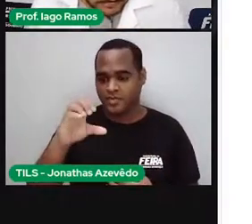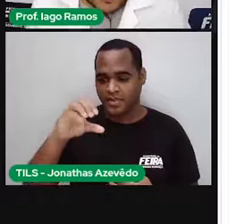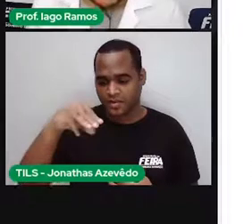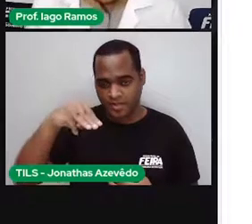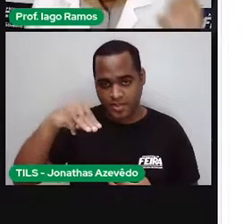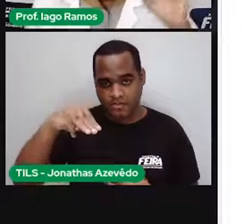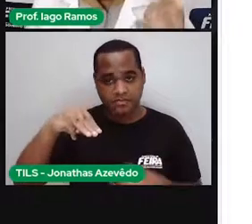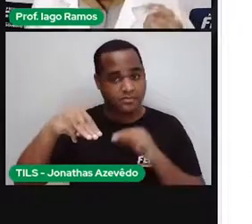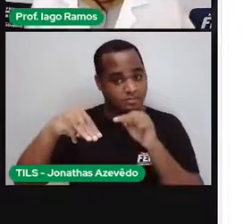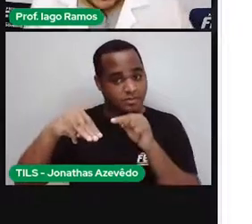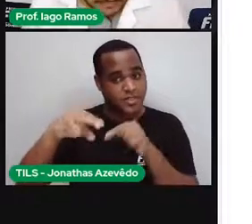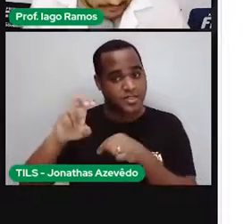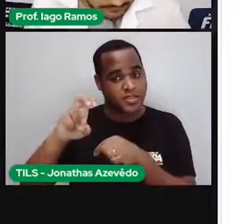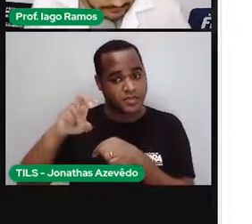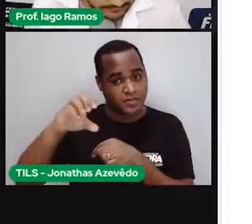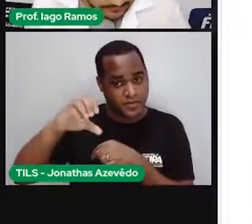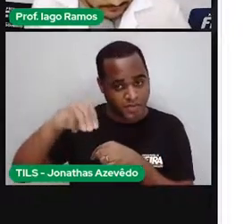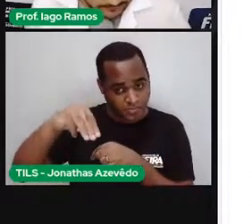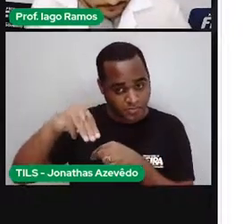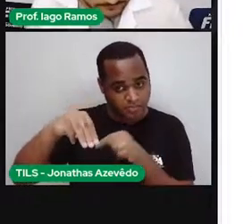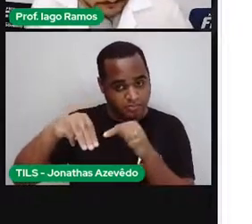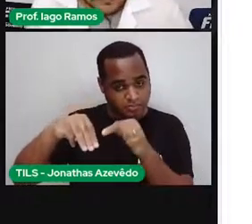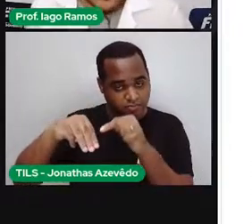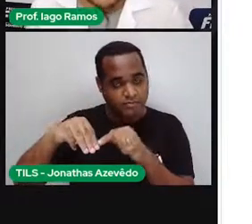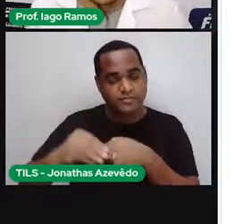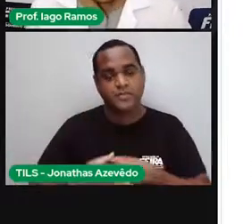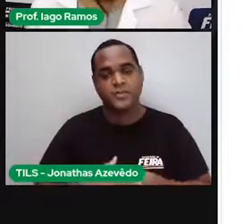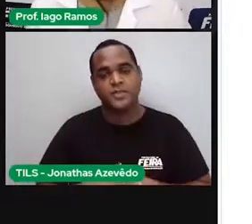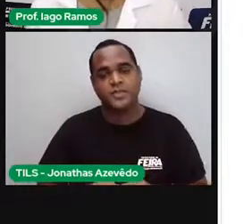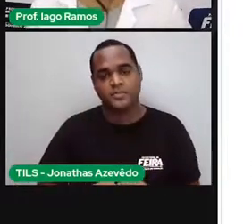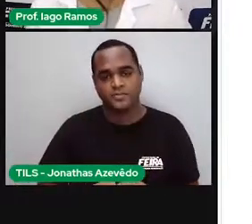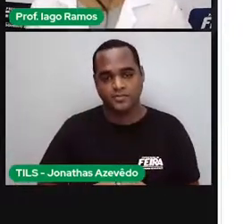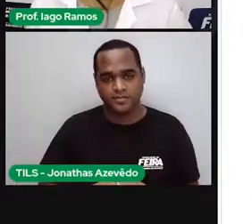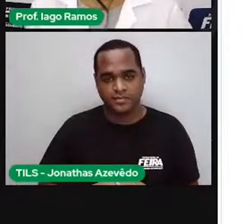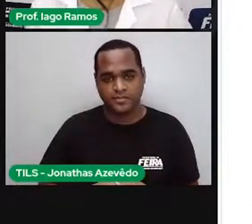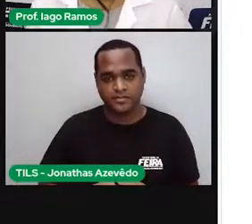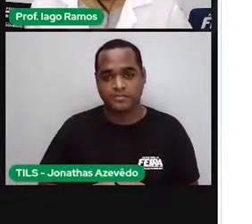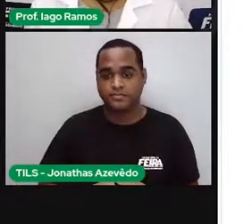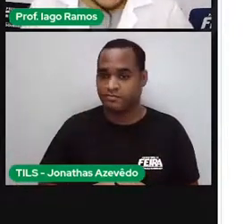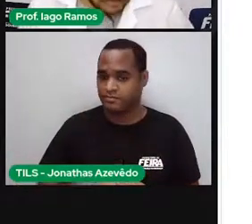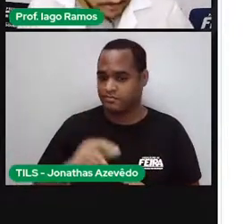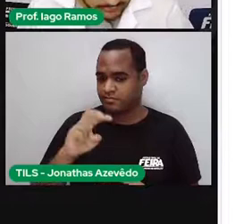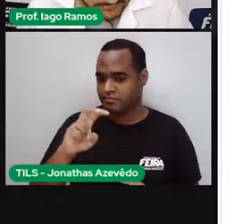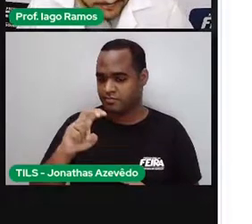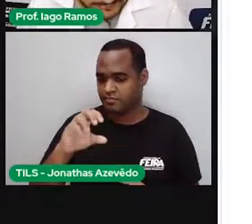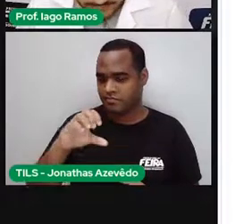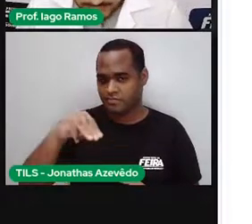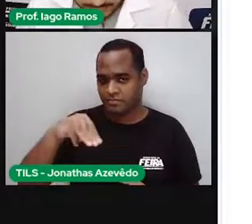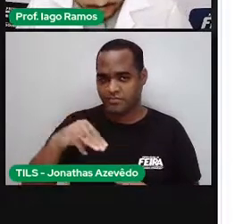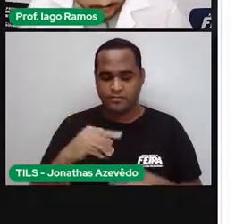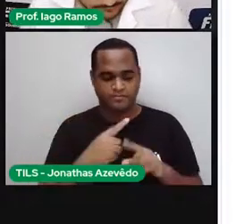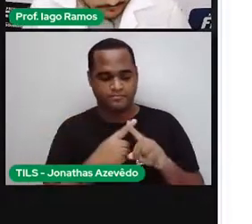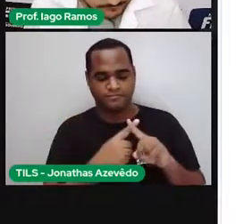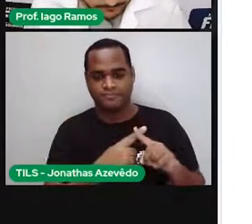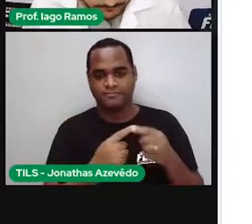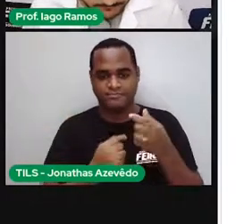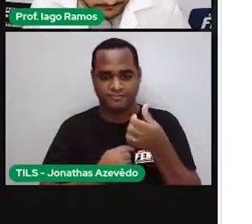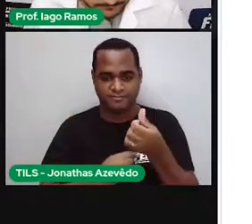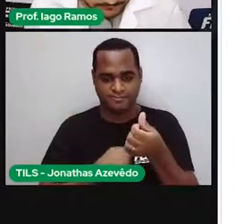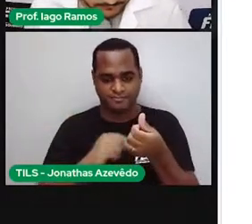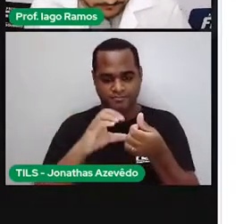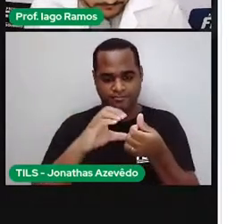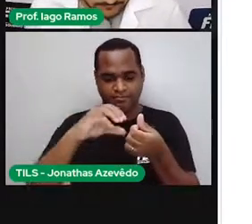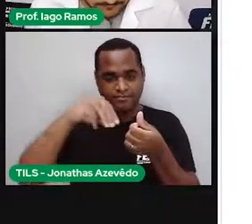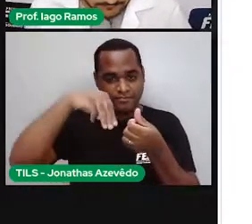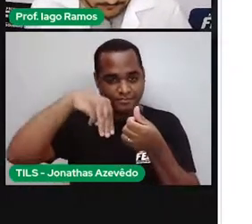centímetros ou 5 cm e é multiplicado pelo seis centímetros